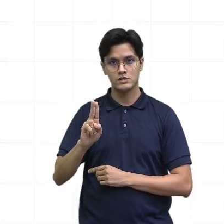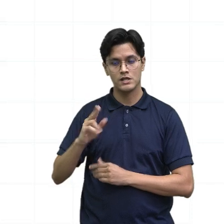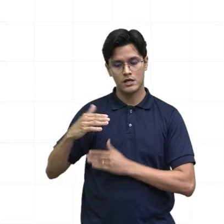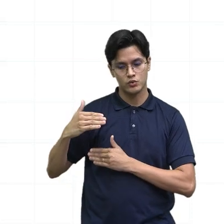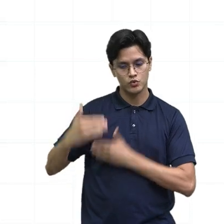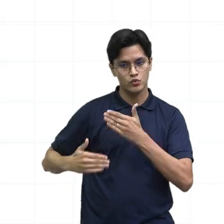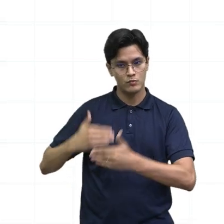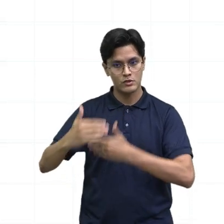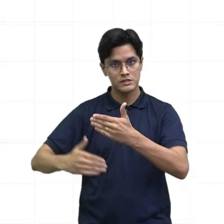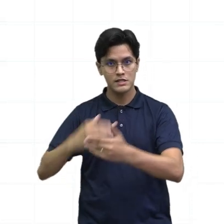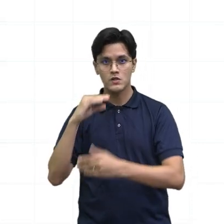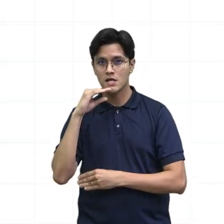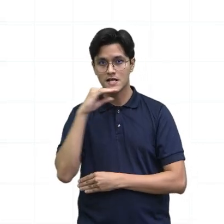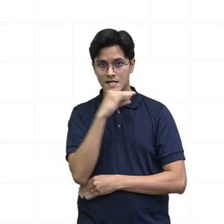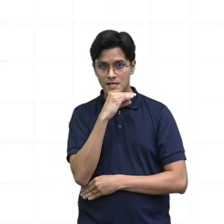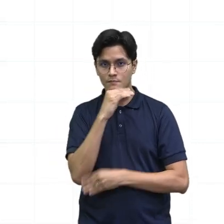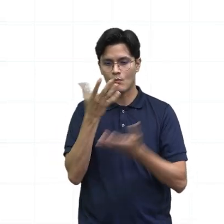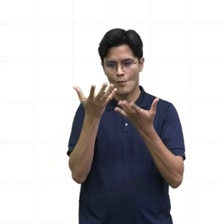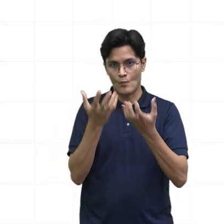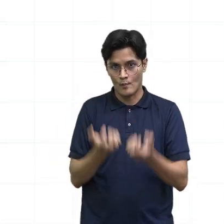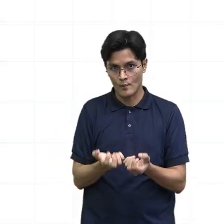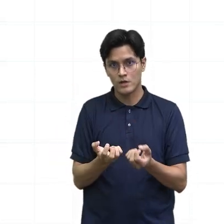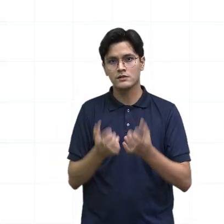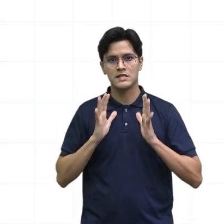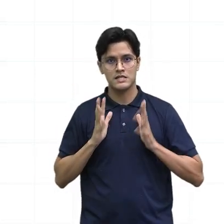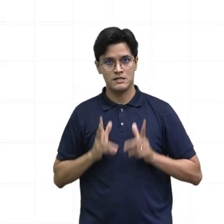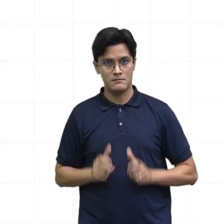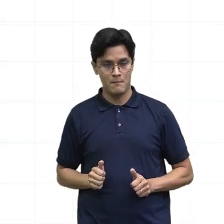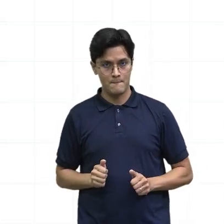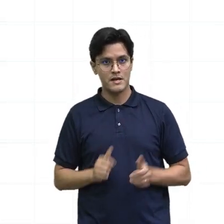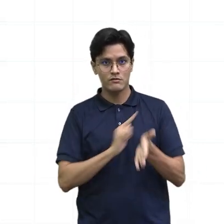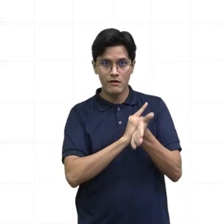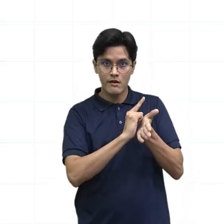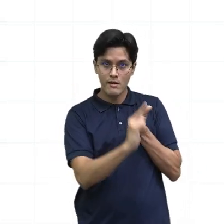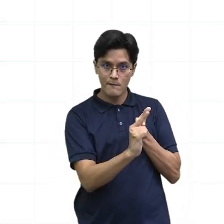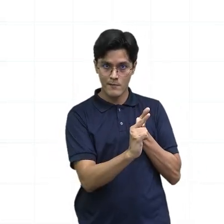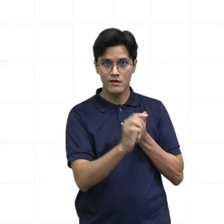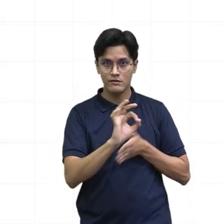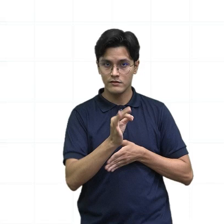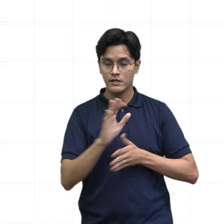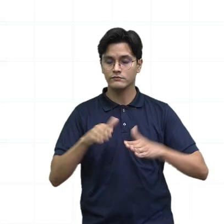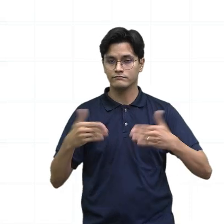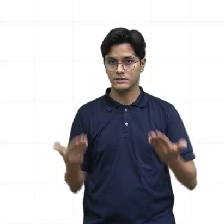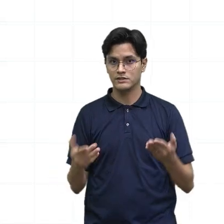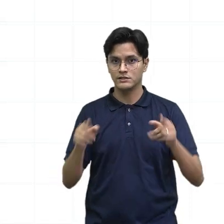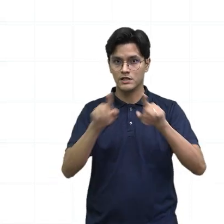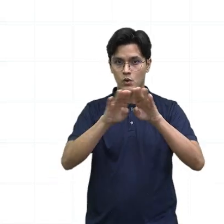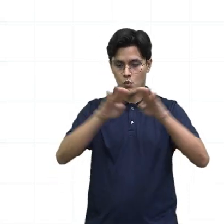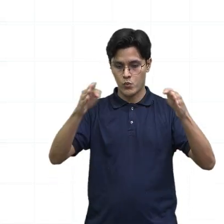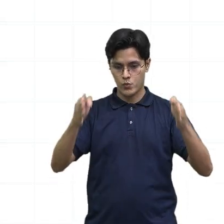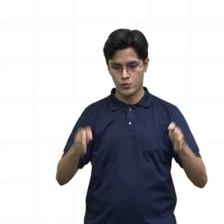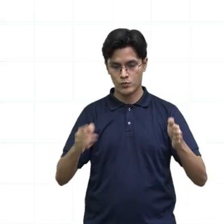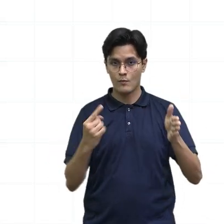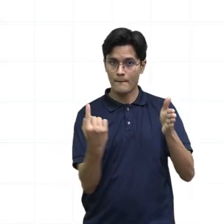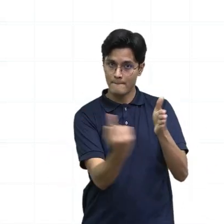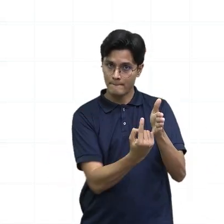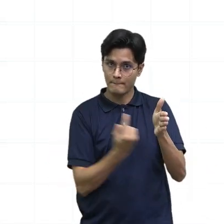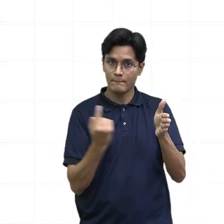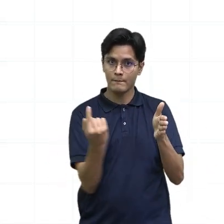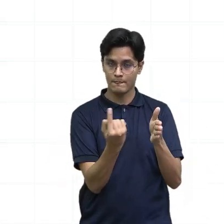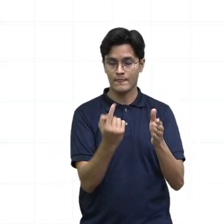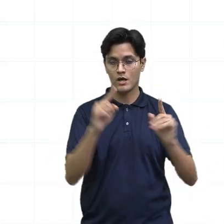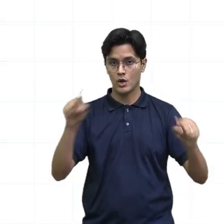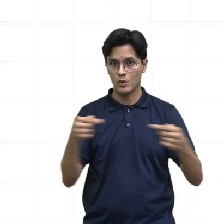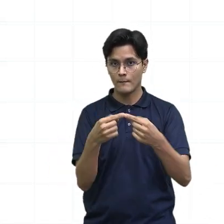aquecimento, secagem, esterilização e pasteurização. Então, esse micro-ondas aí é a tecnologia também aplicada